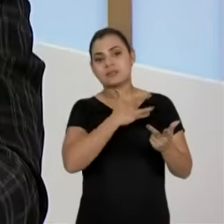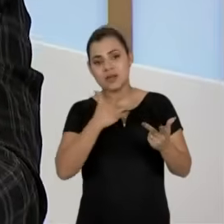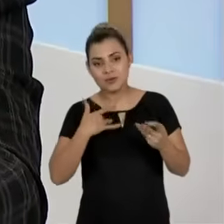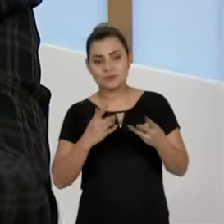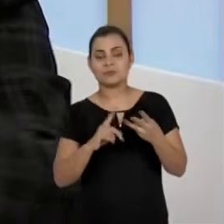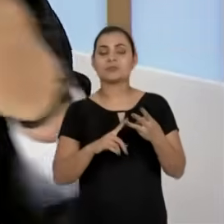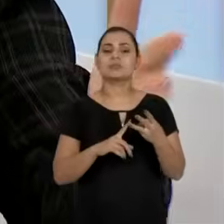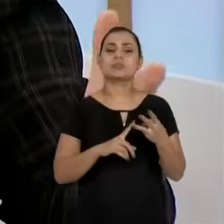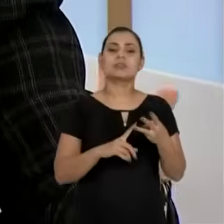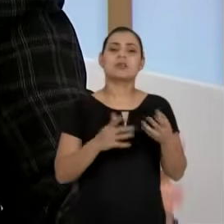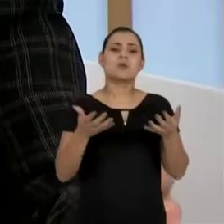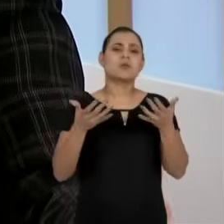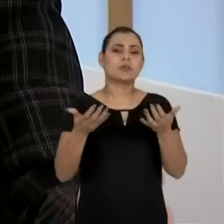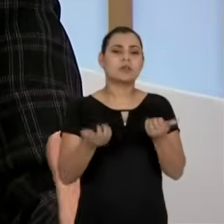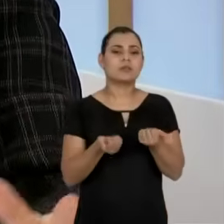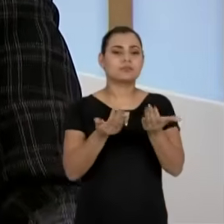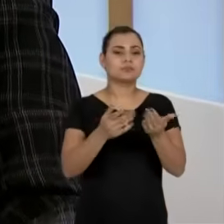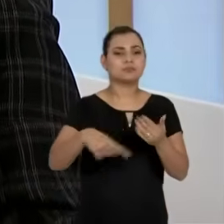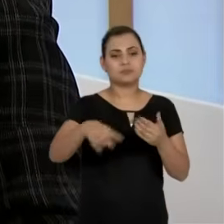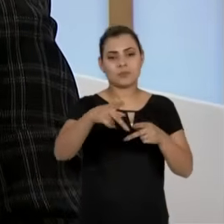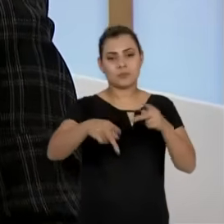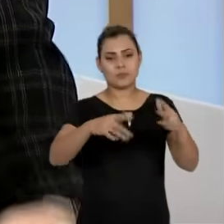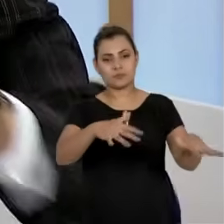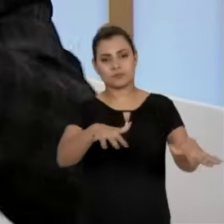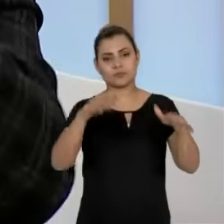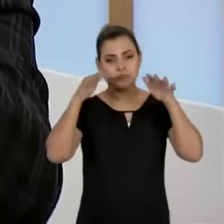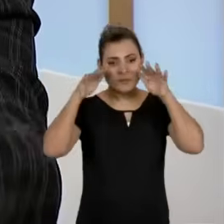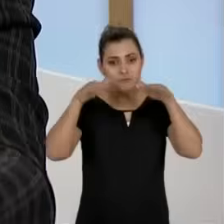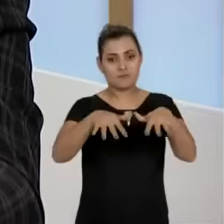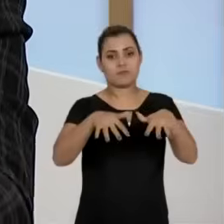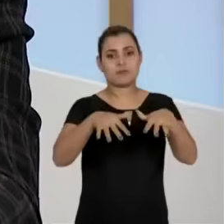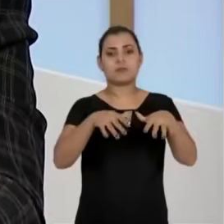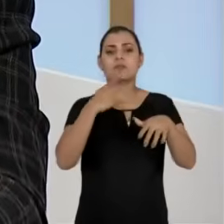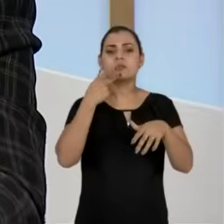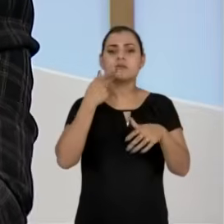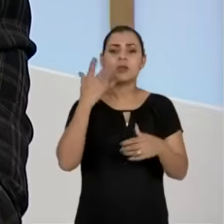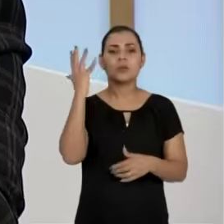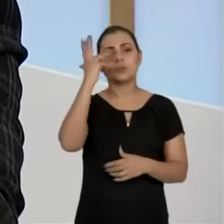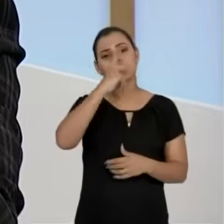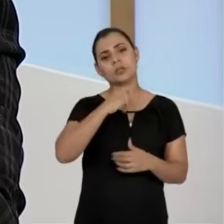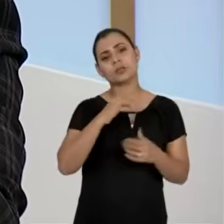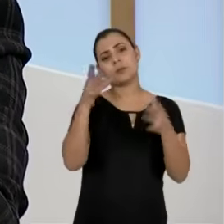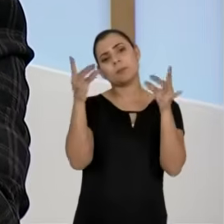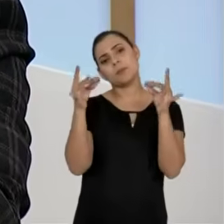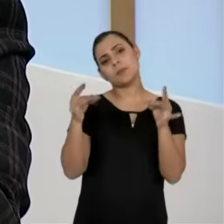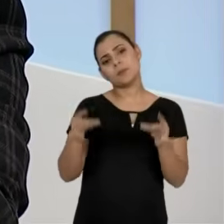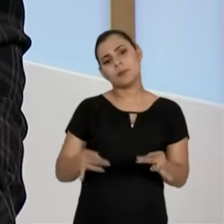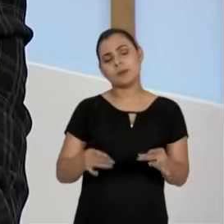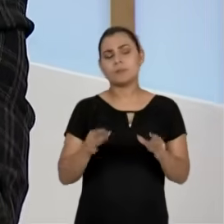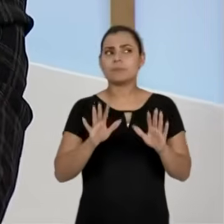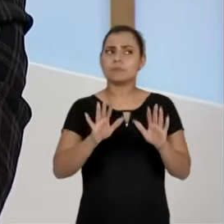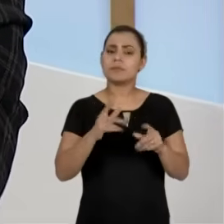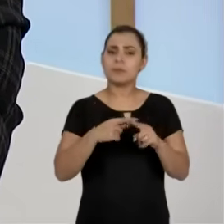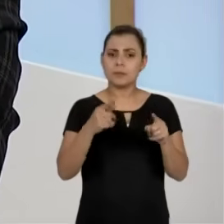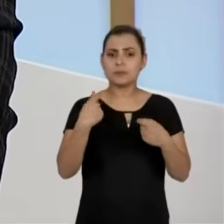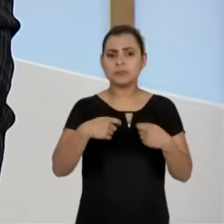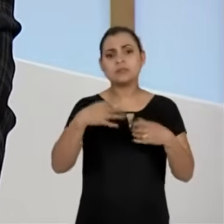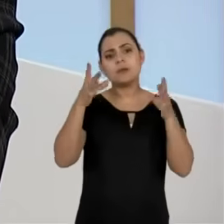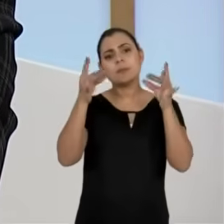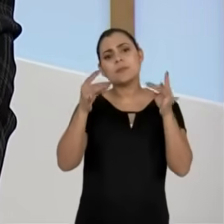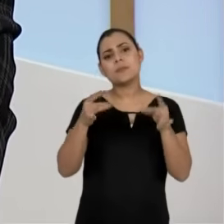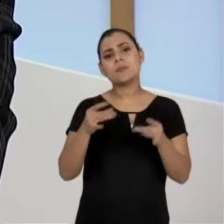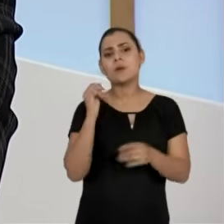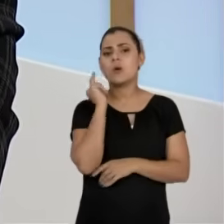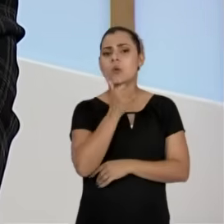um pouco para o público que está te vendo. Você está falando muito bonito, Eugênio. Eu acho que você tem que contar um pouco